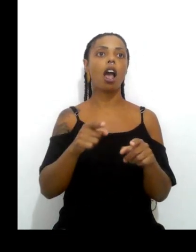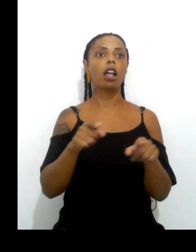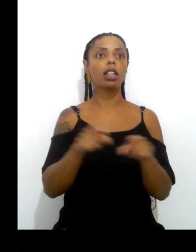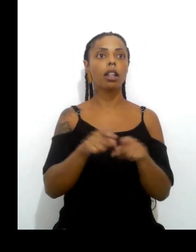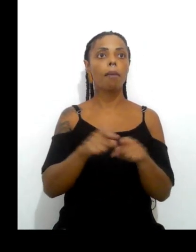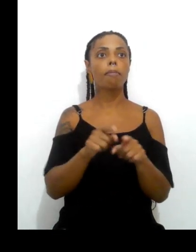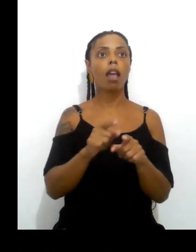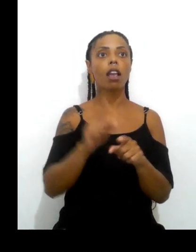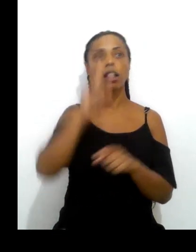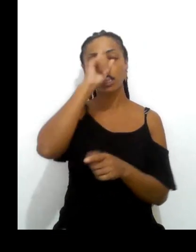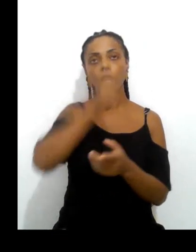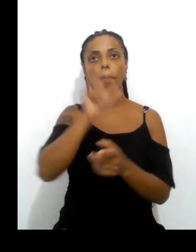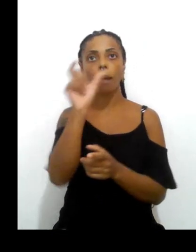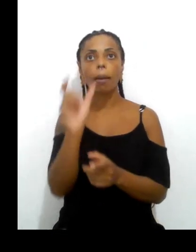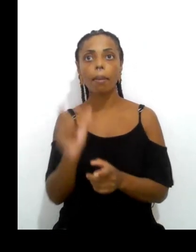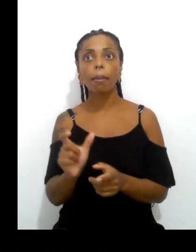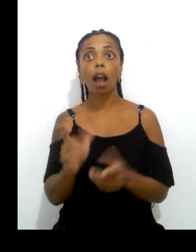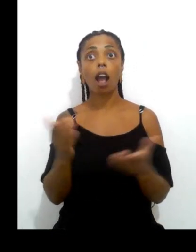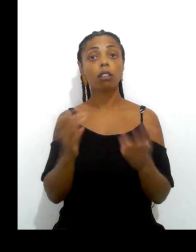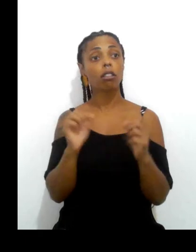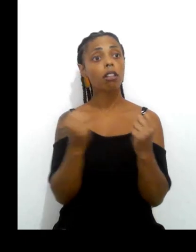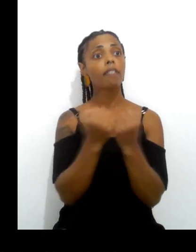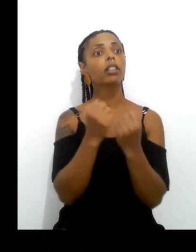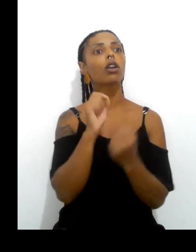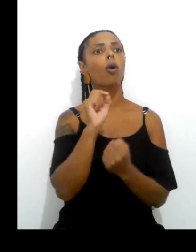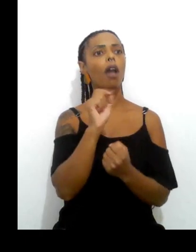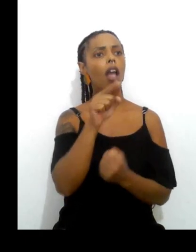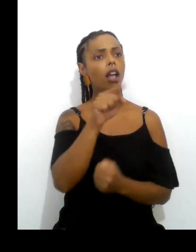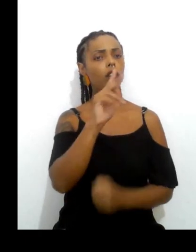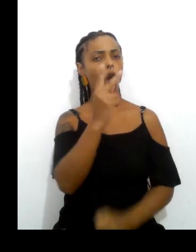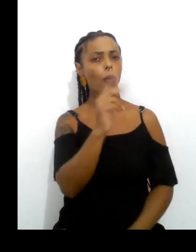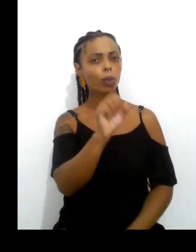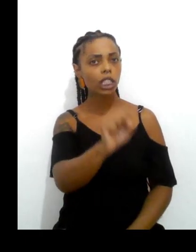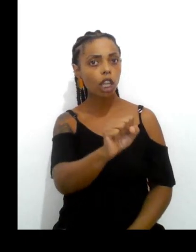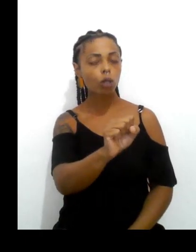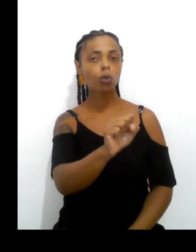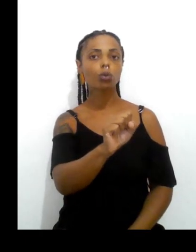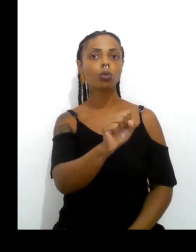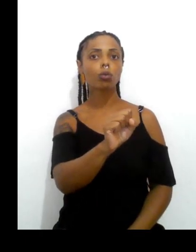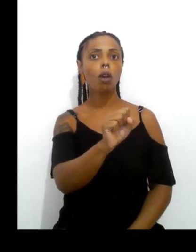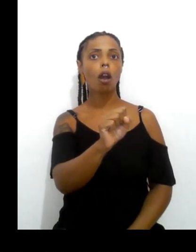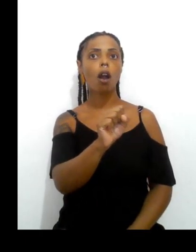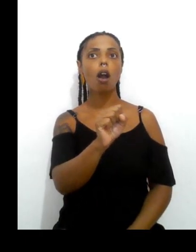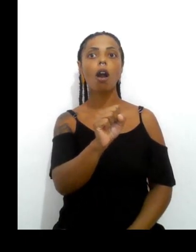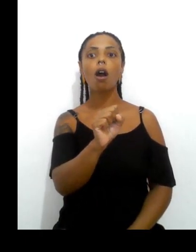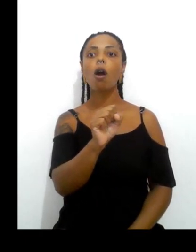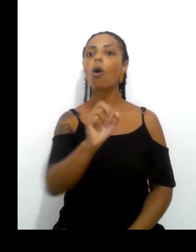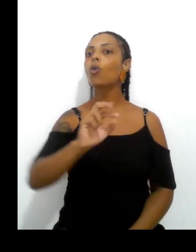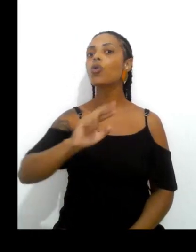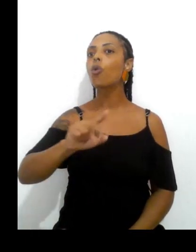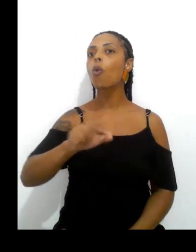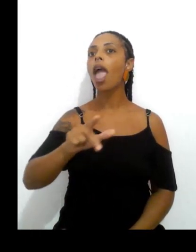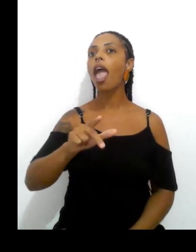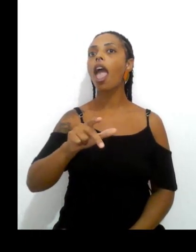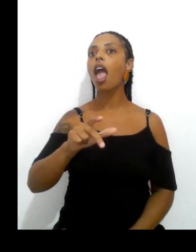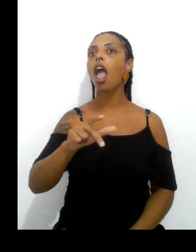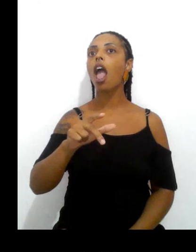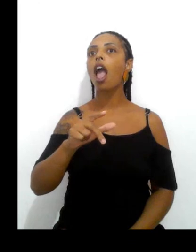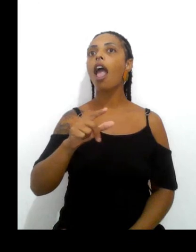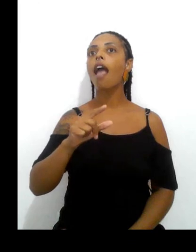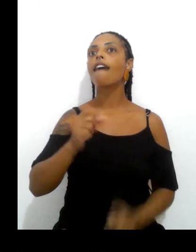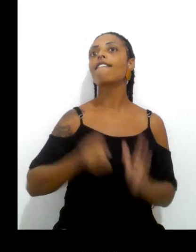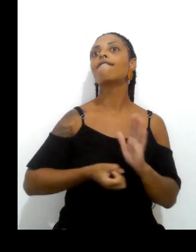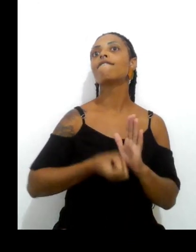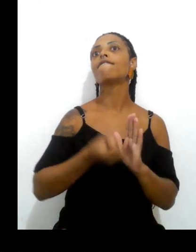diziam que a homossexualidade era menos um conjunto de comportamentos do que uma condição